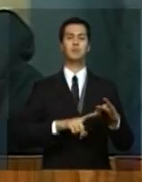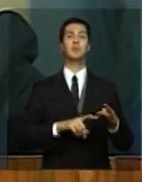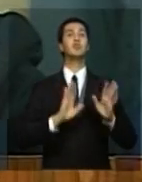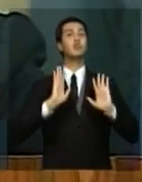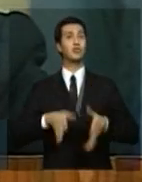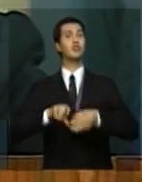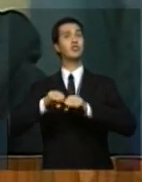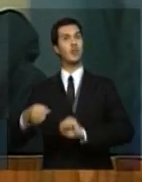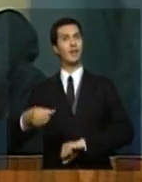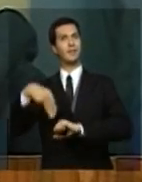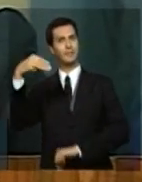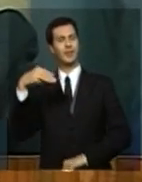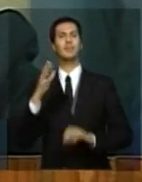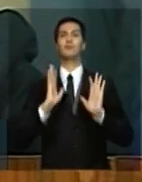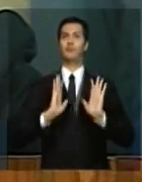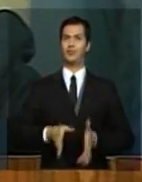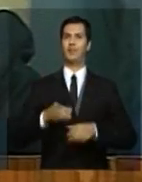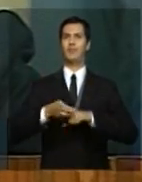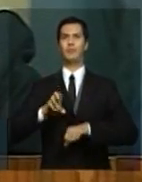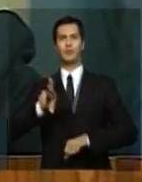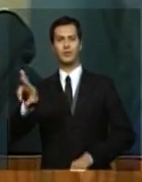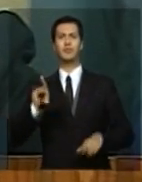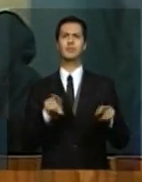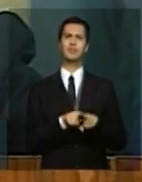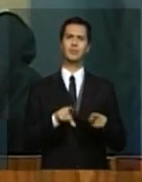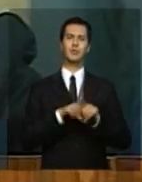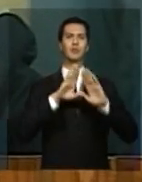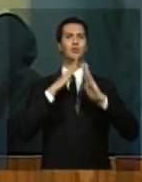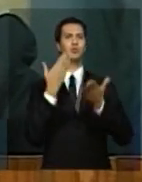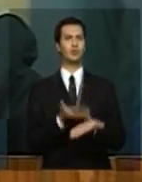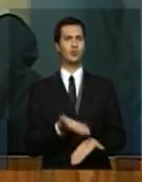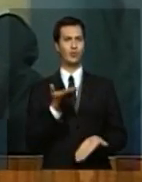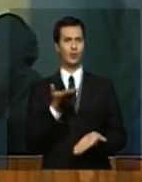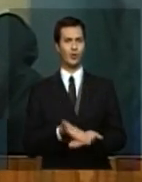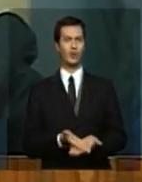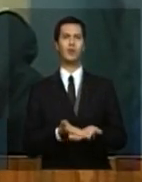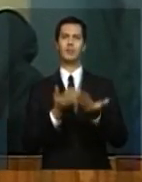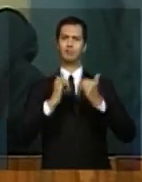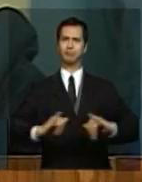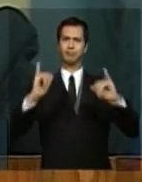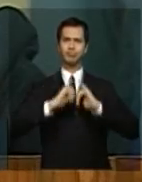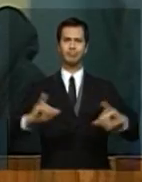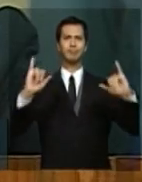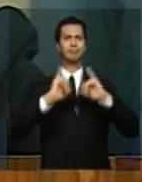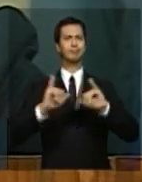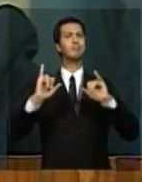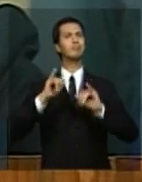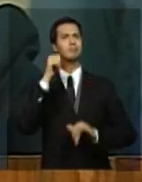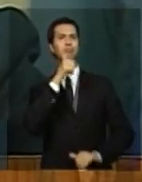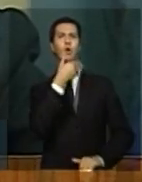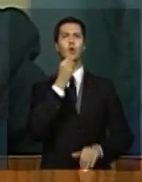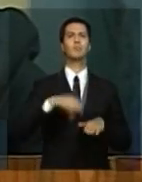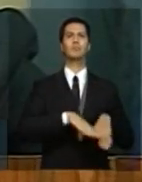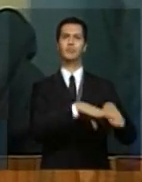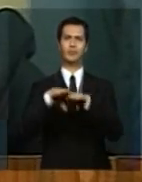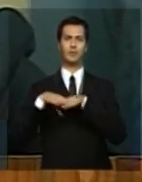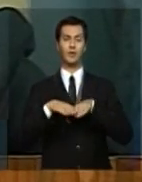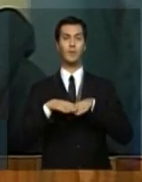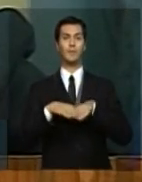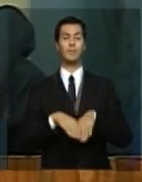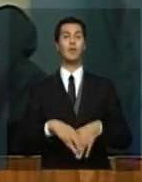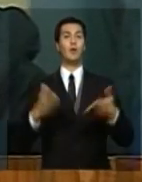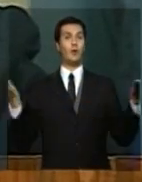doutores e escolas promotoras de igualdade eh vocês foram os